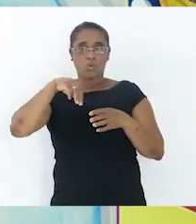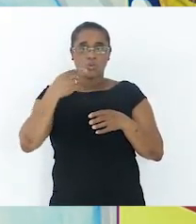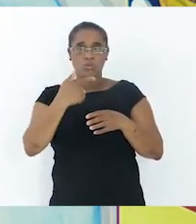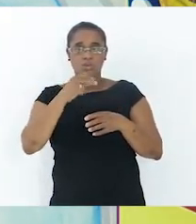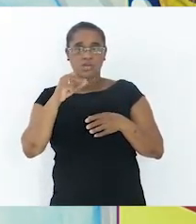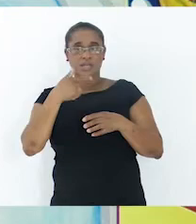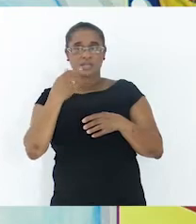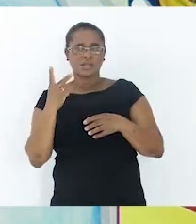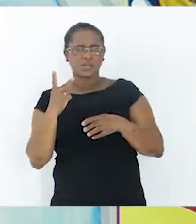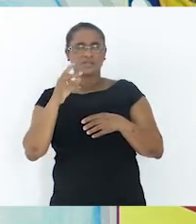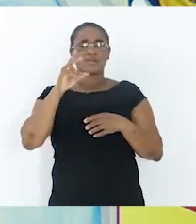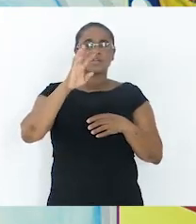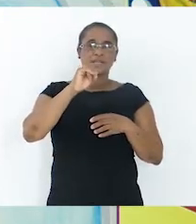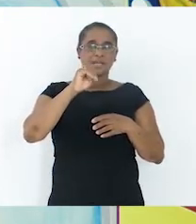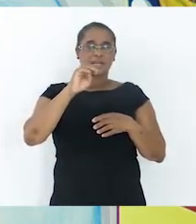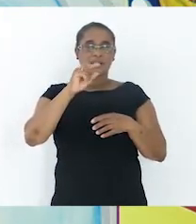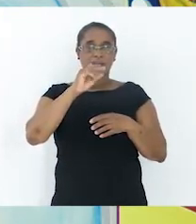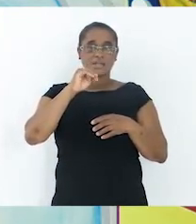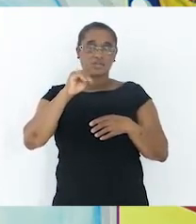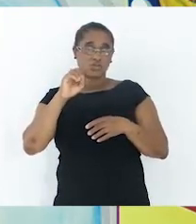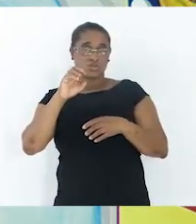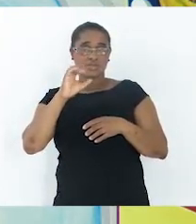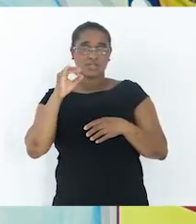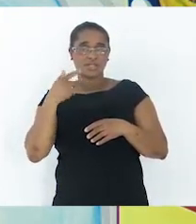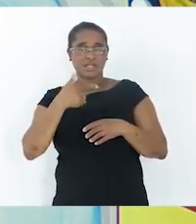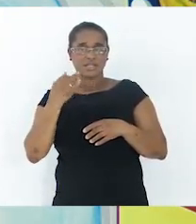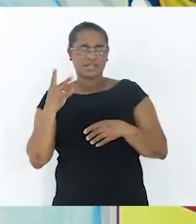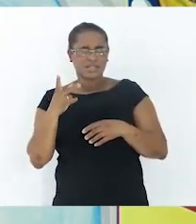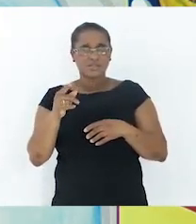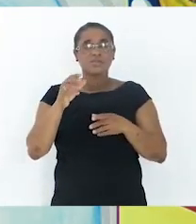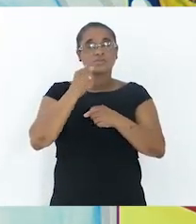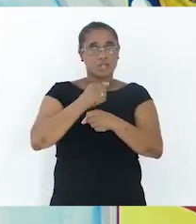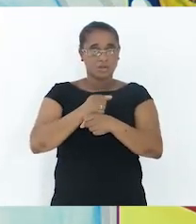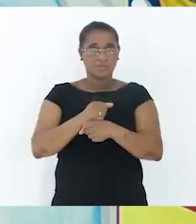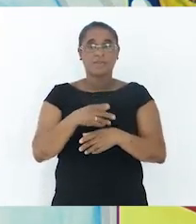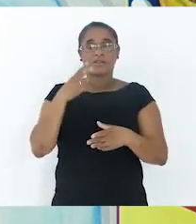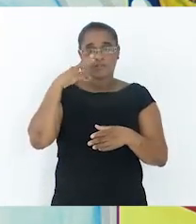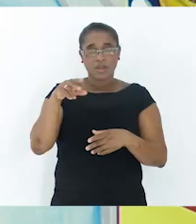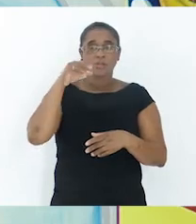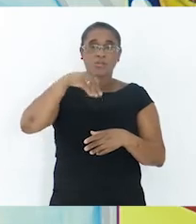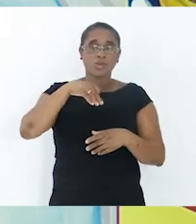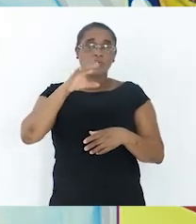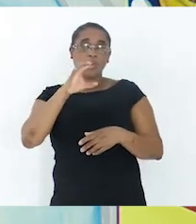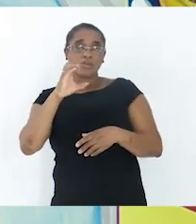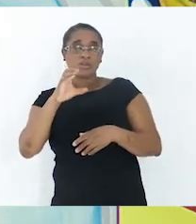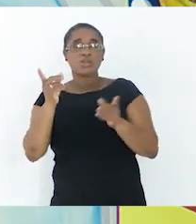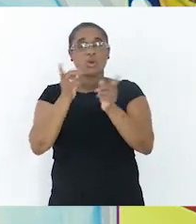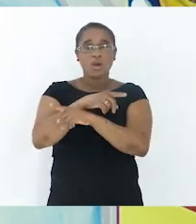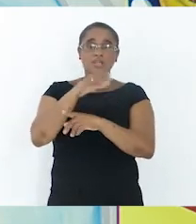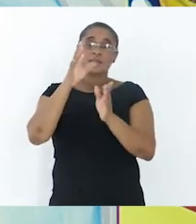ver. Propriedade comutativa é o quê? É troca das parcelas. Então vamos ver. Menos